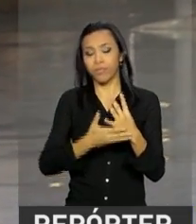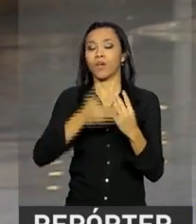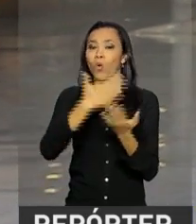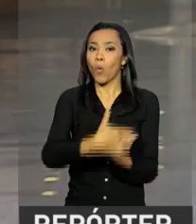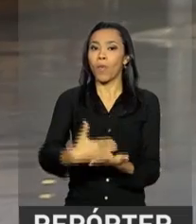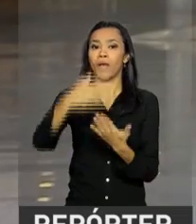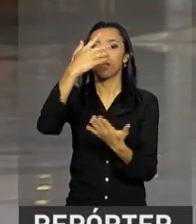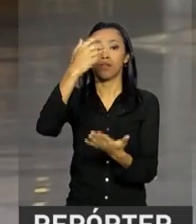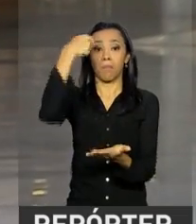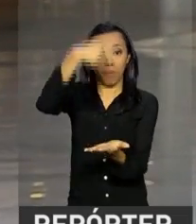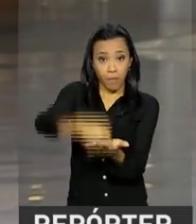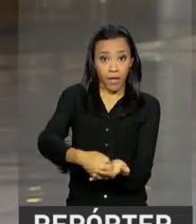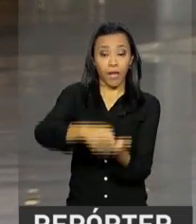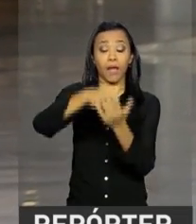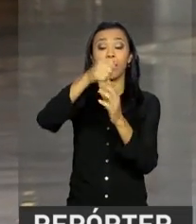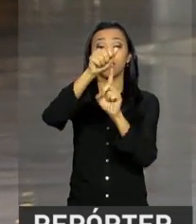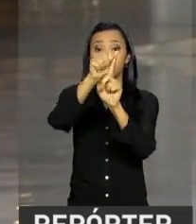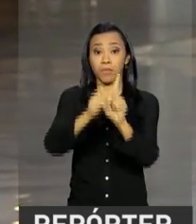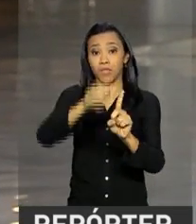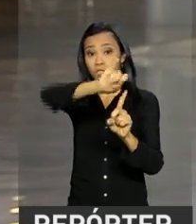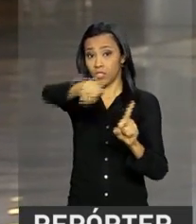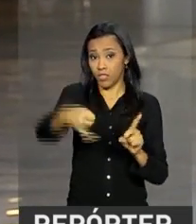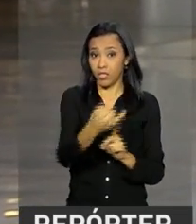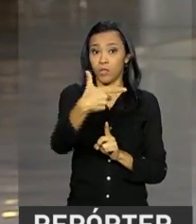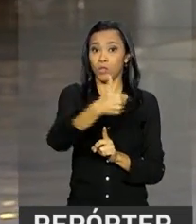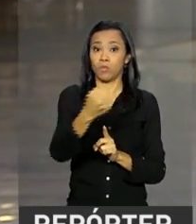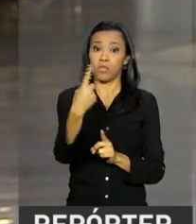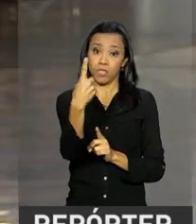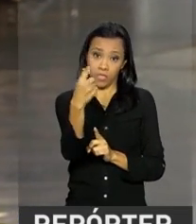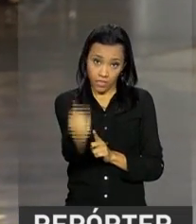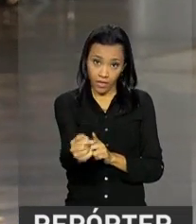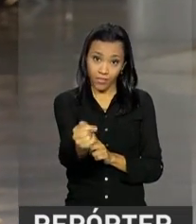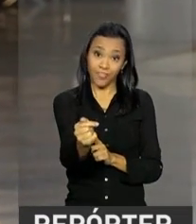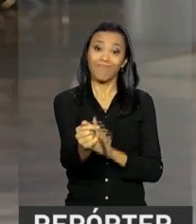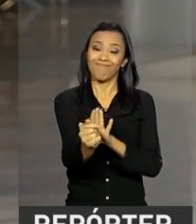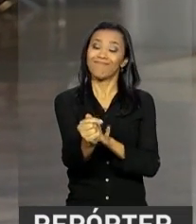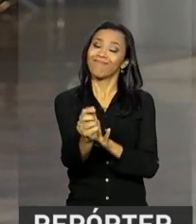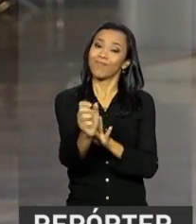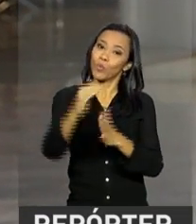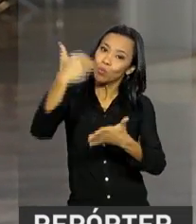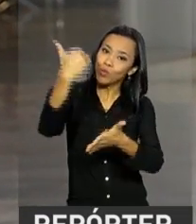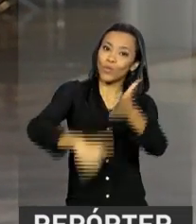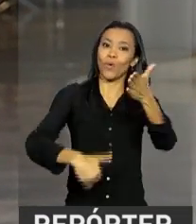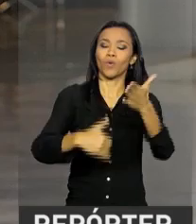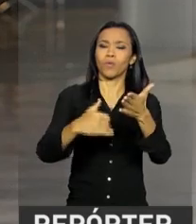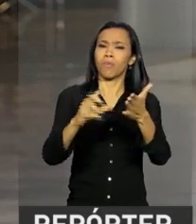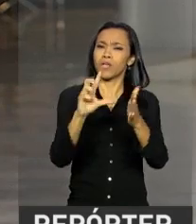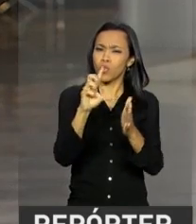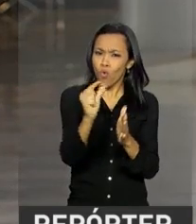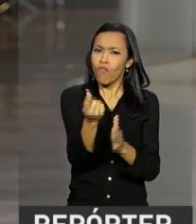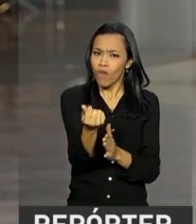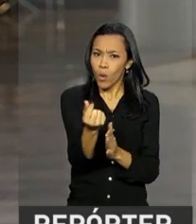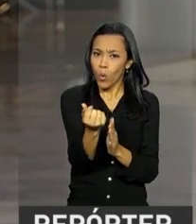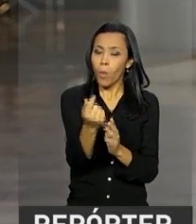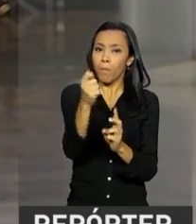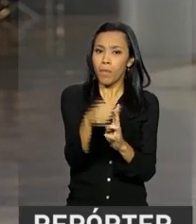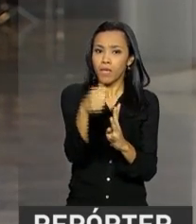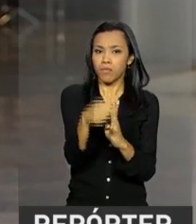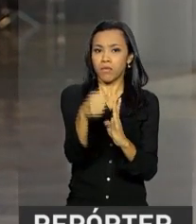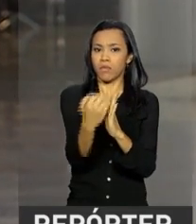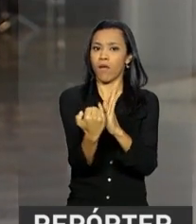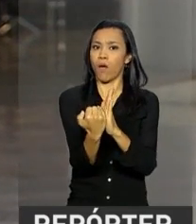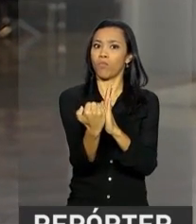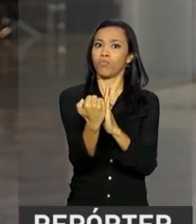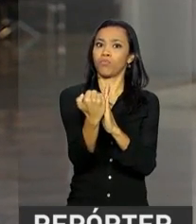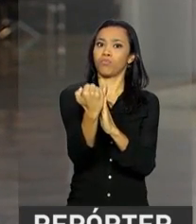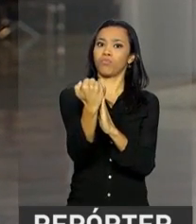em 2017, em janeiro de 2017, mas isso com desconto. O valor vai aumentando gradualmente, mês a mês, por um período